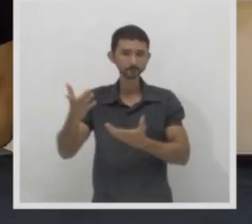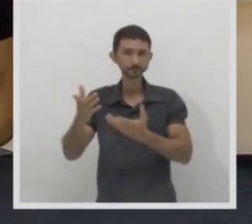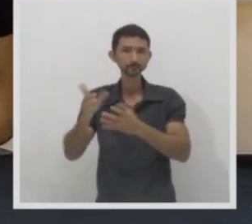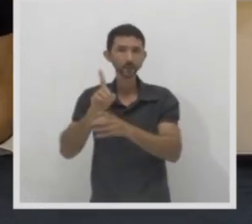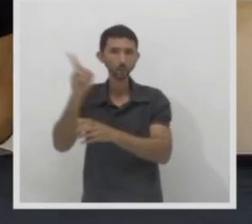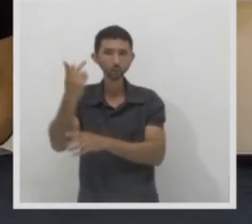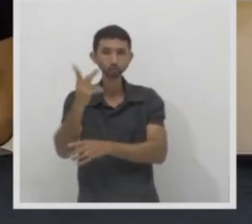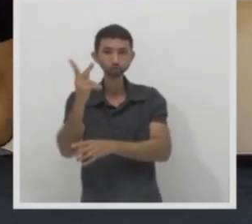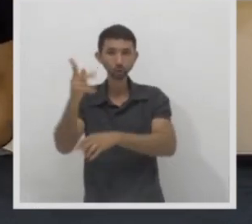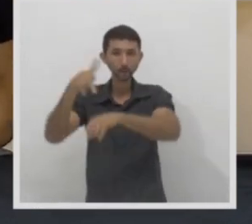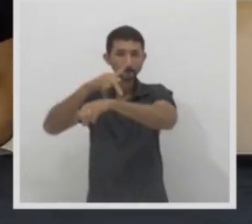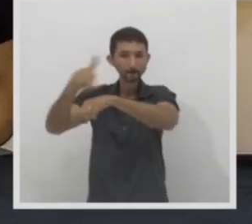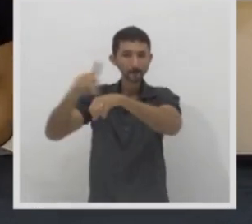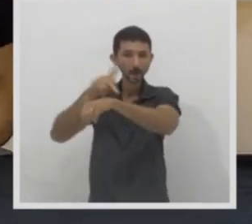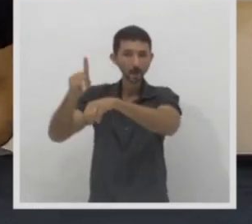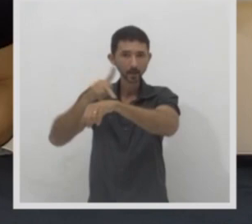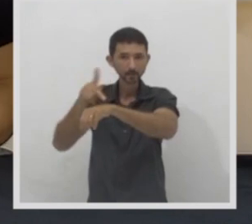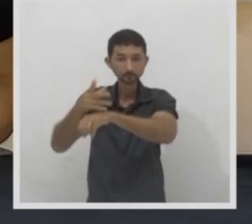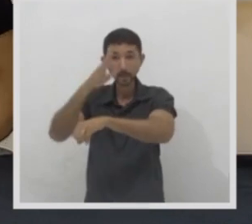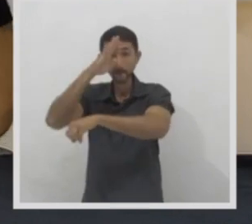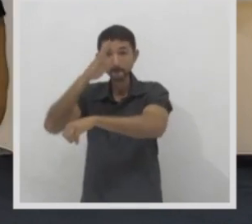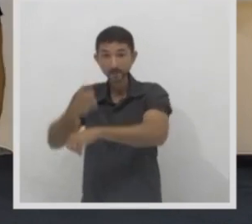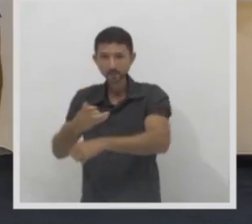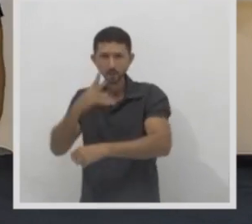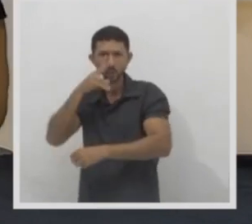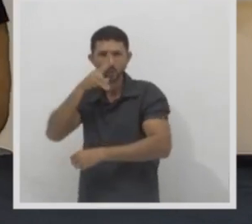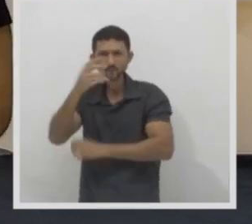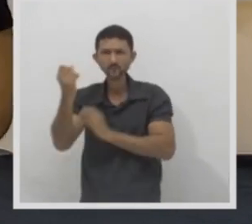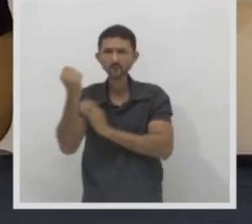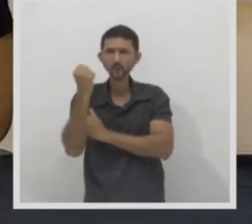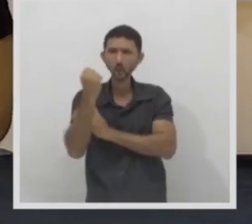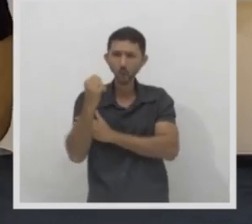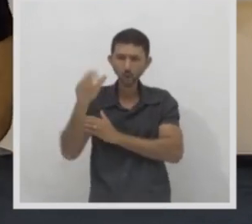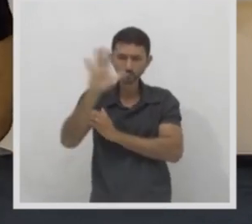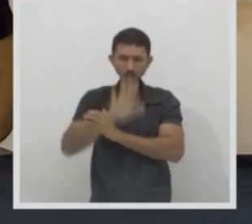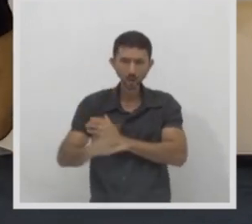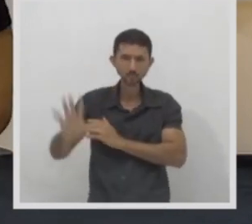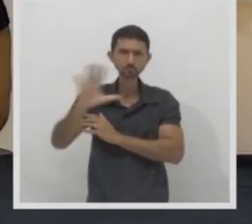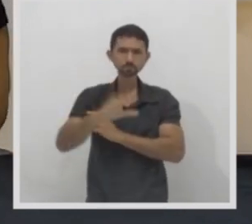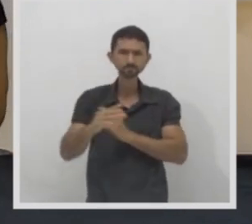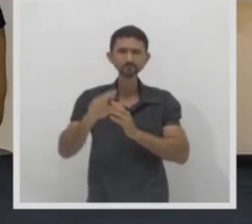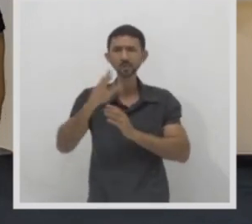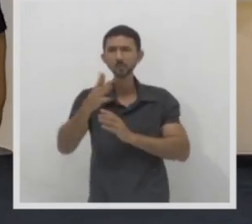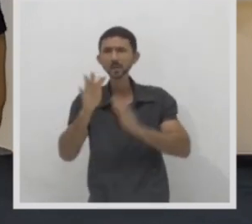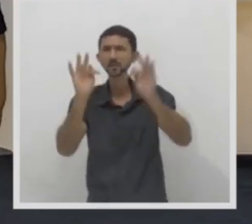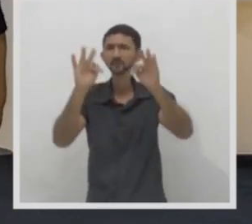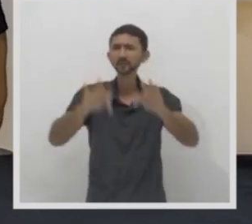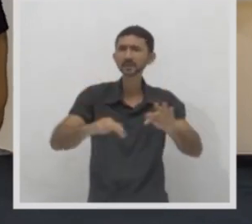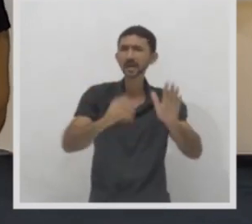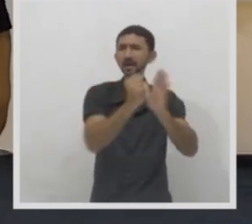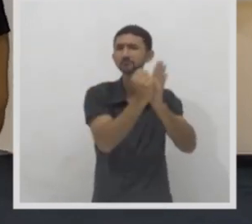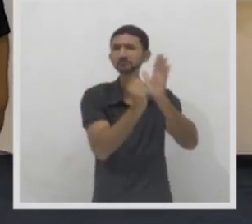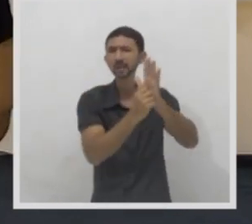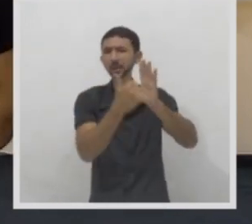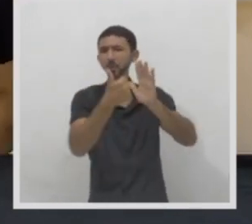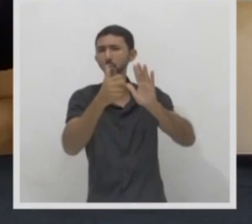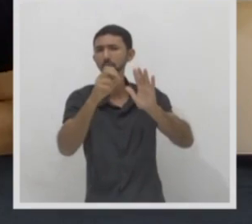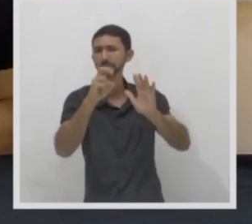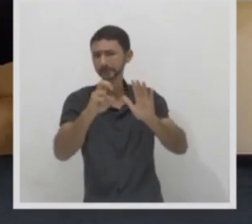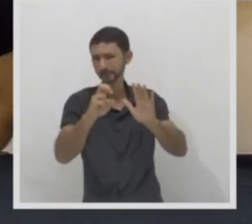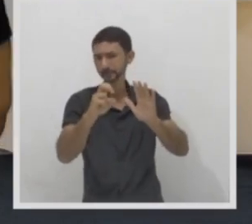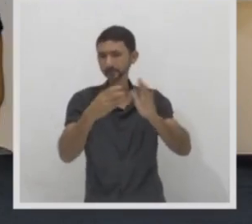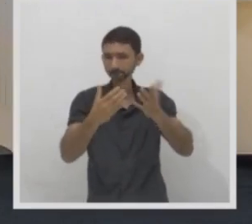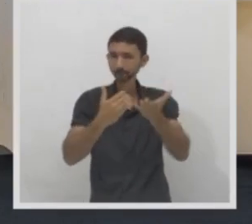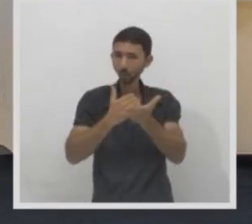foram as duas principais potências ali no final do século XV, início do século XVI. O que foi que aconteceu?